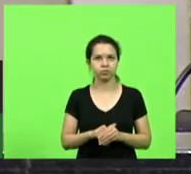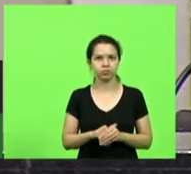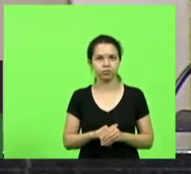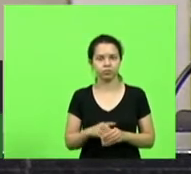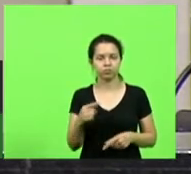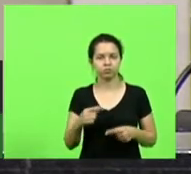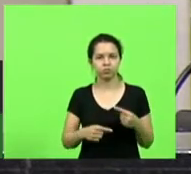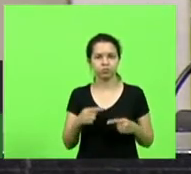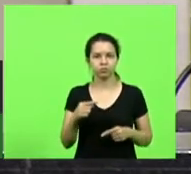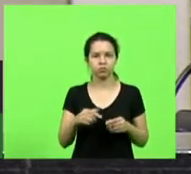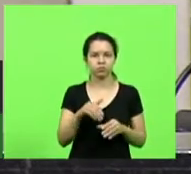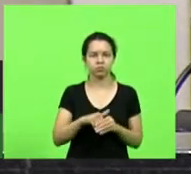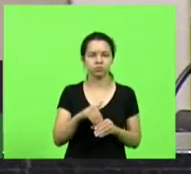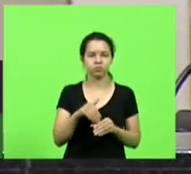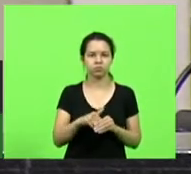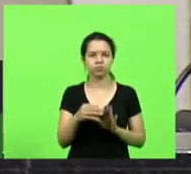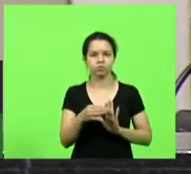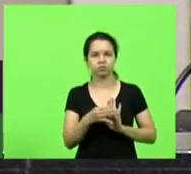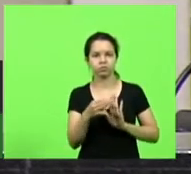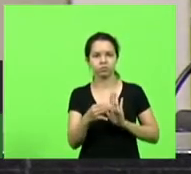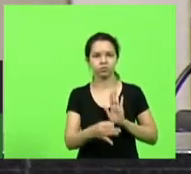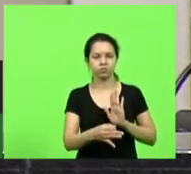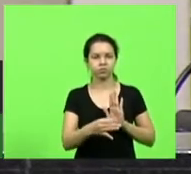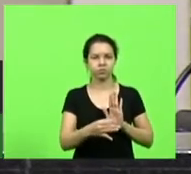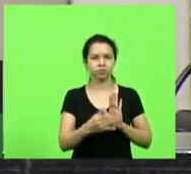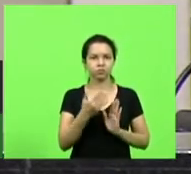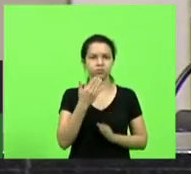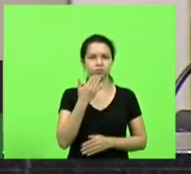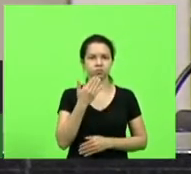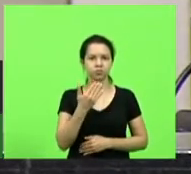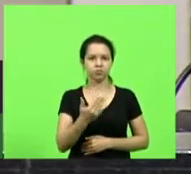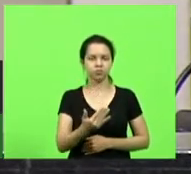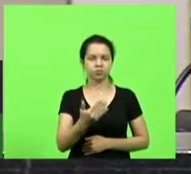Discussão e votação do parecer. Requerimento